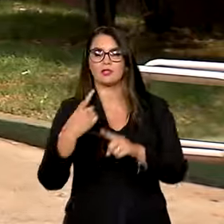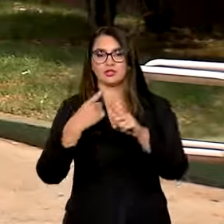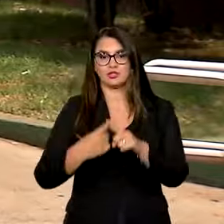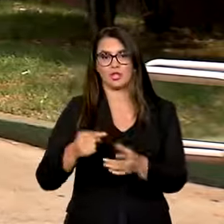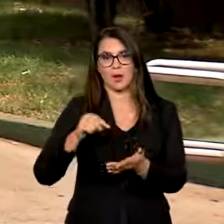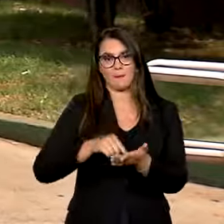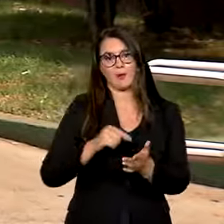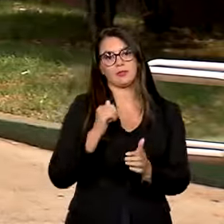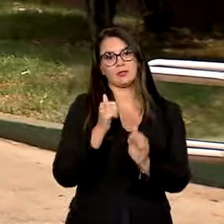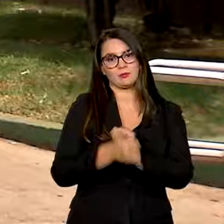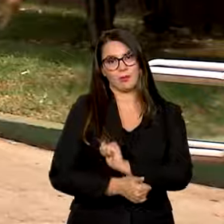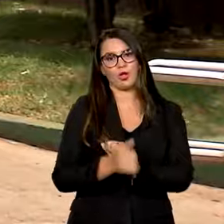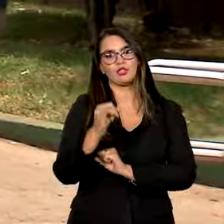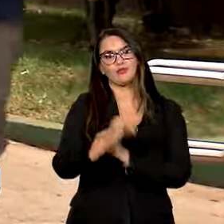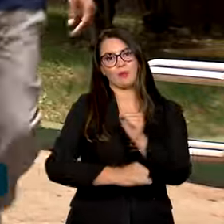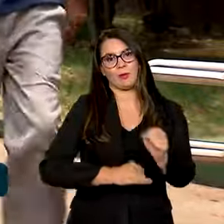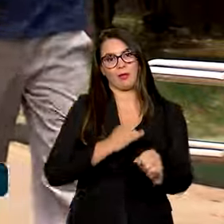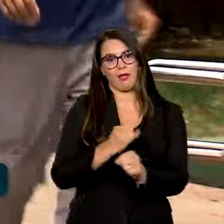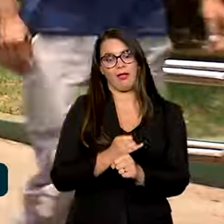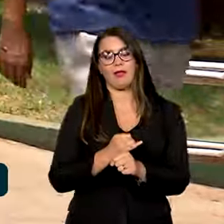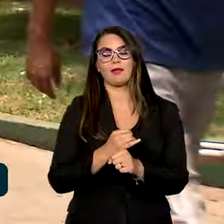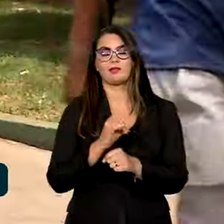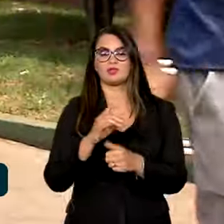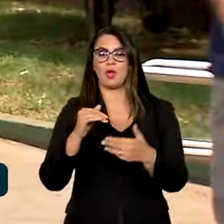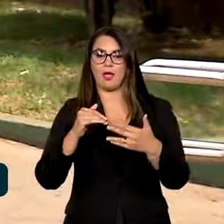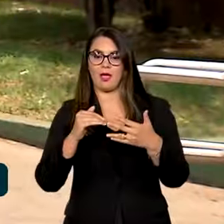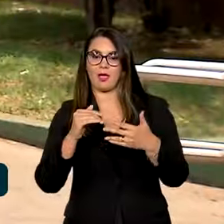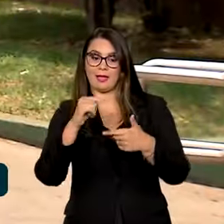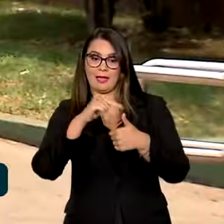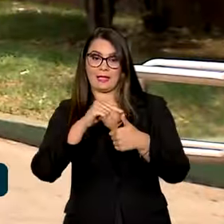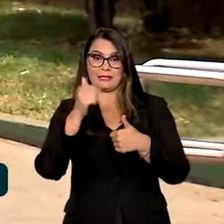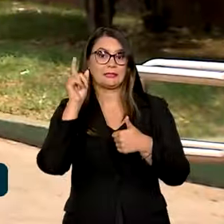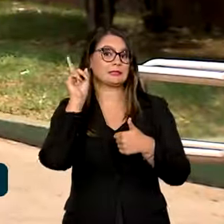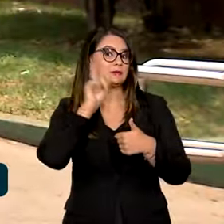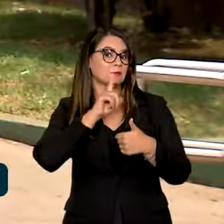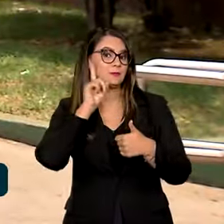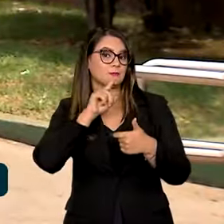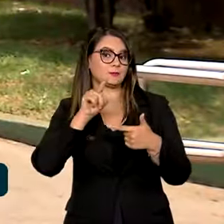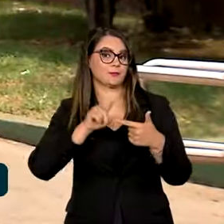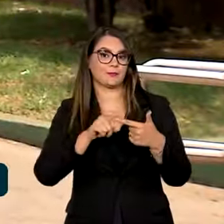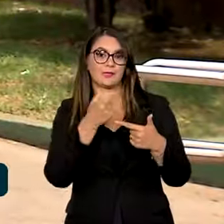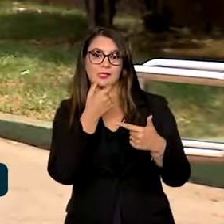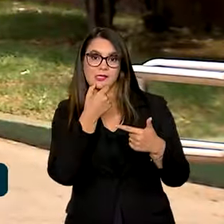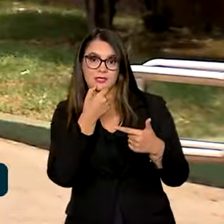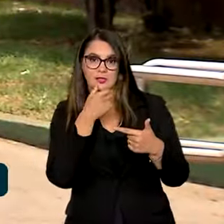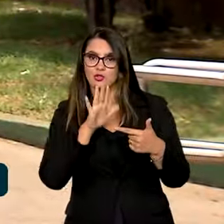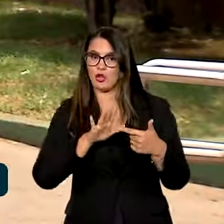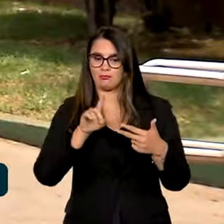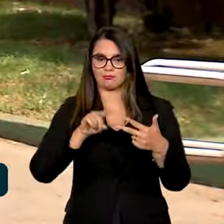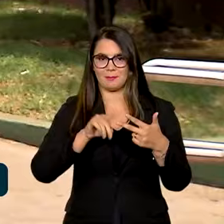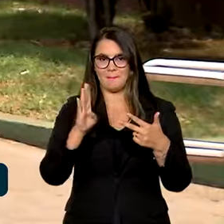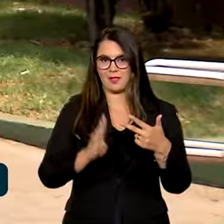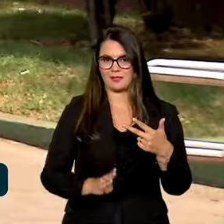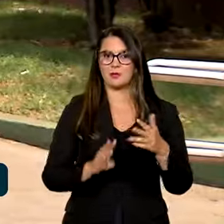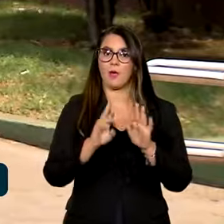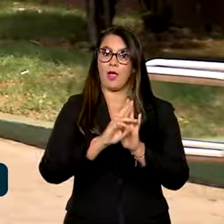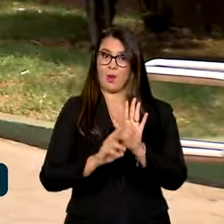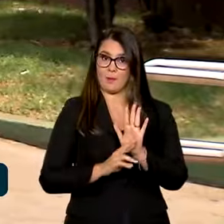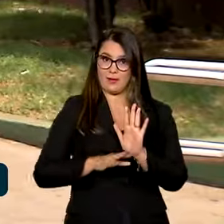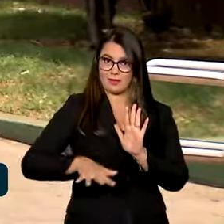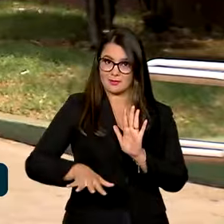esportivas online ficando atrás apenas dos Estados Unidos e da Inglaterra com a regulamentação do